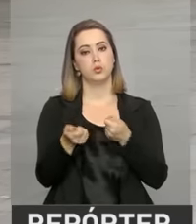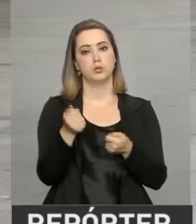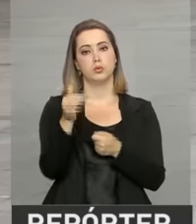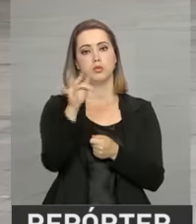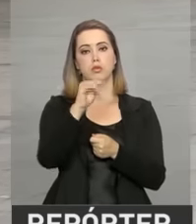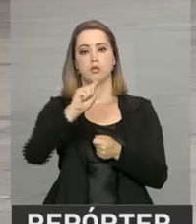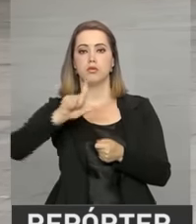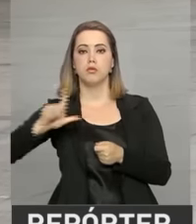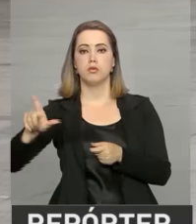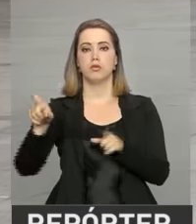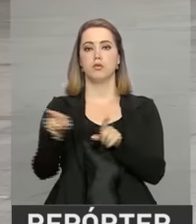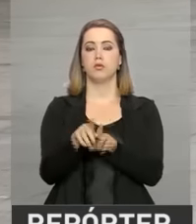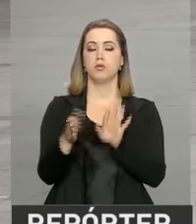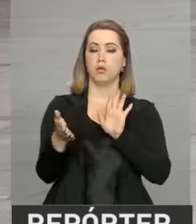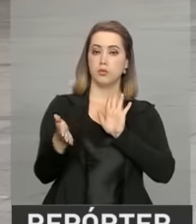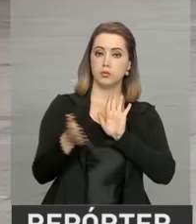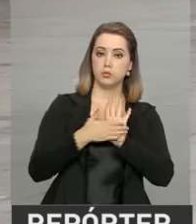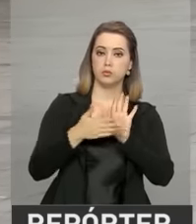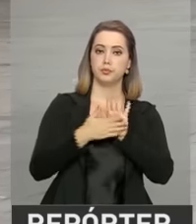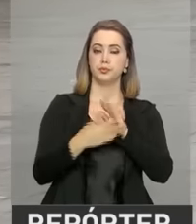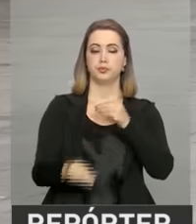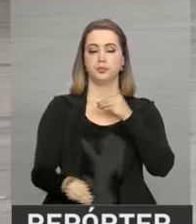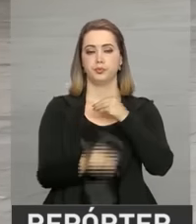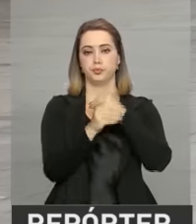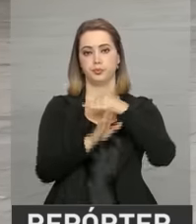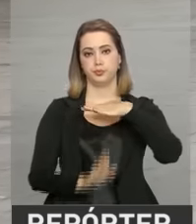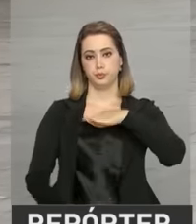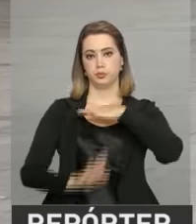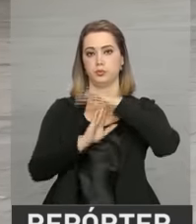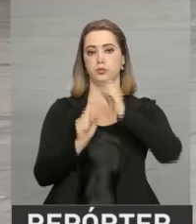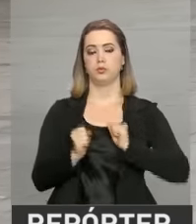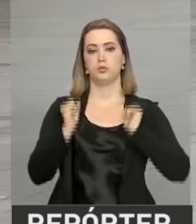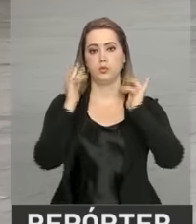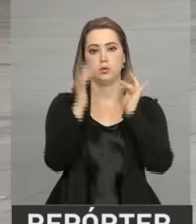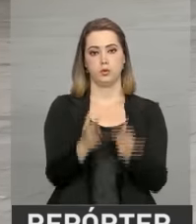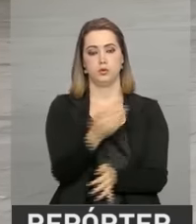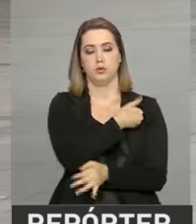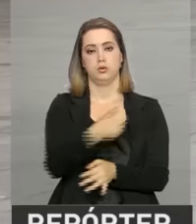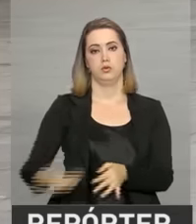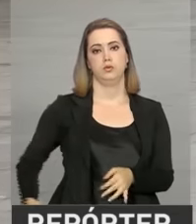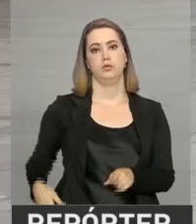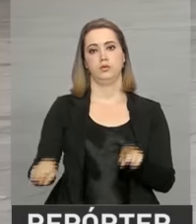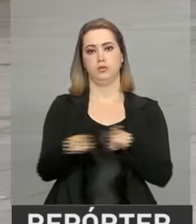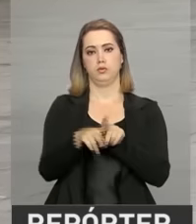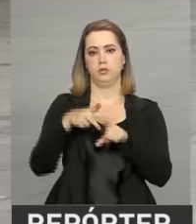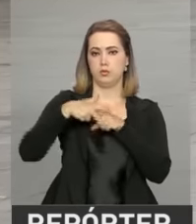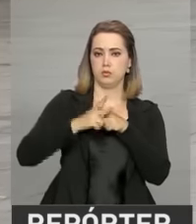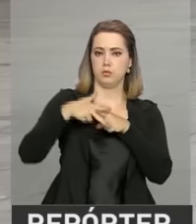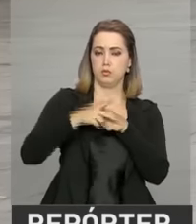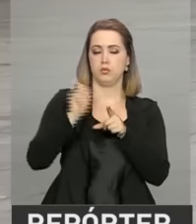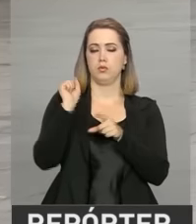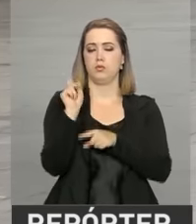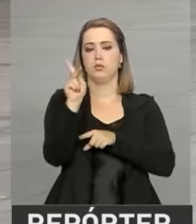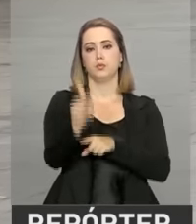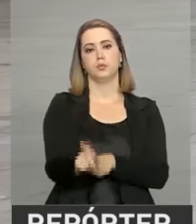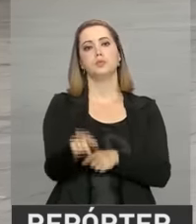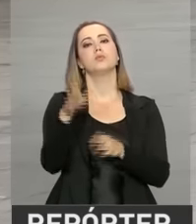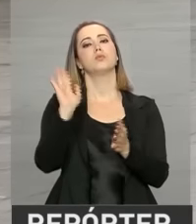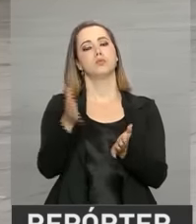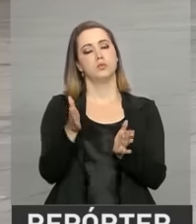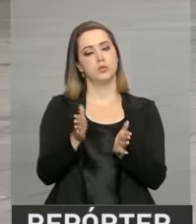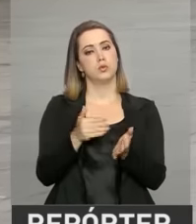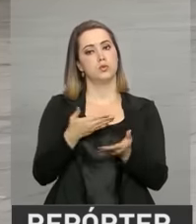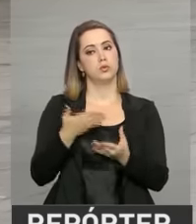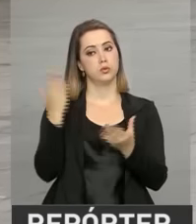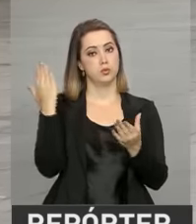por exemplo, com a proposta da PEC, do teto dos gastos públicos, também a reforma da Previdência, que o governo deve